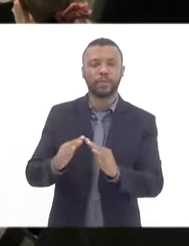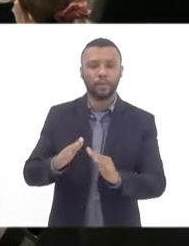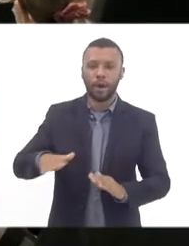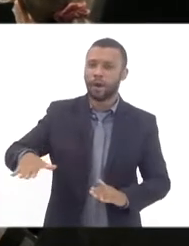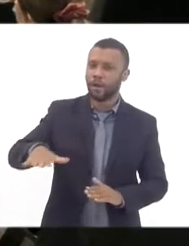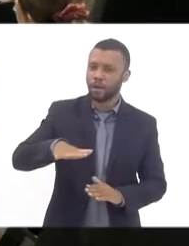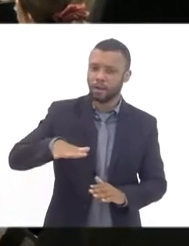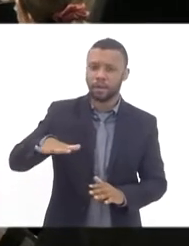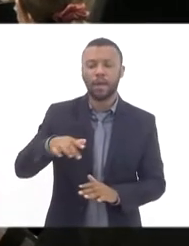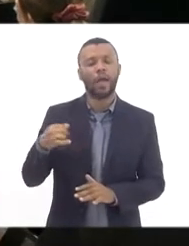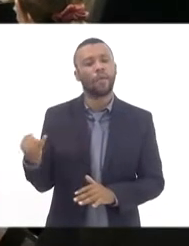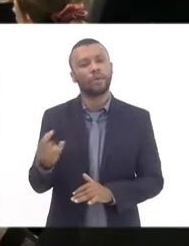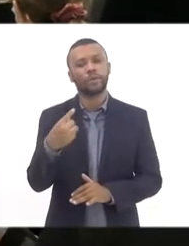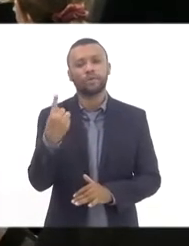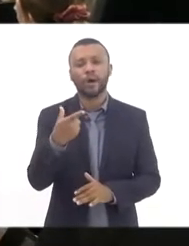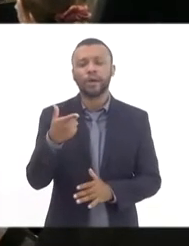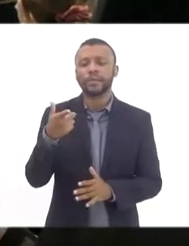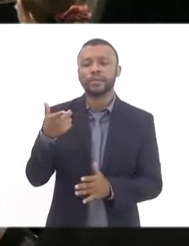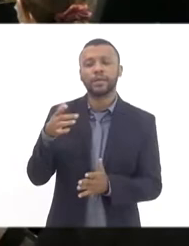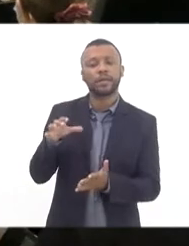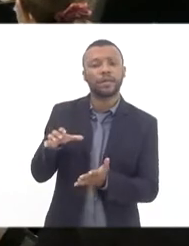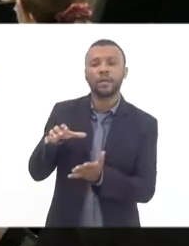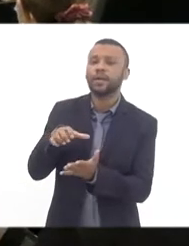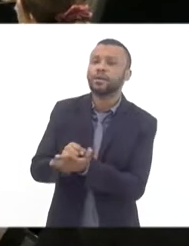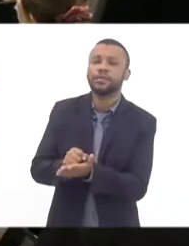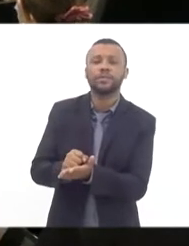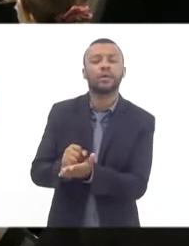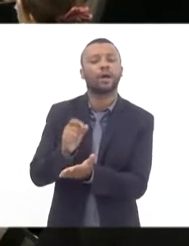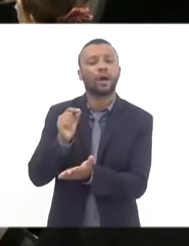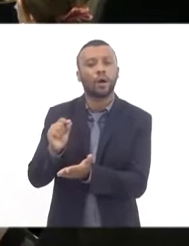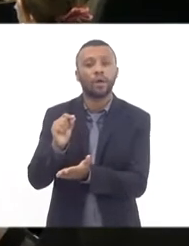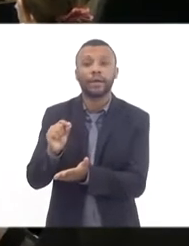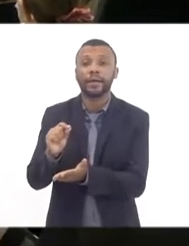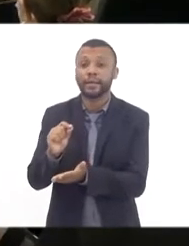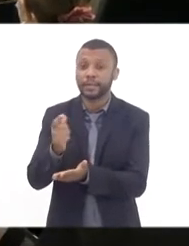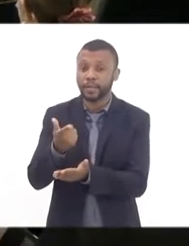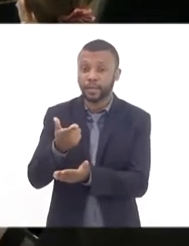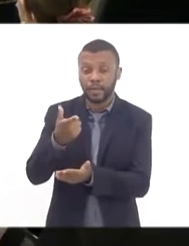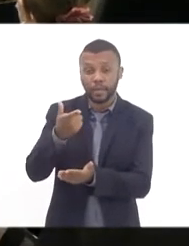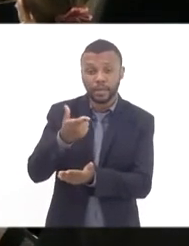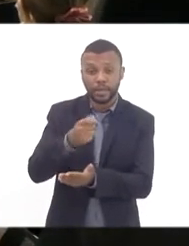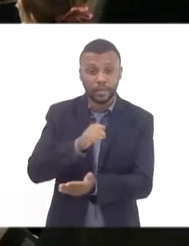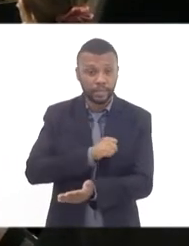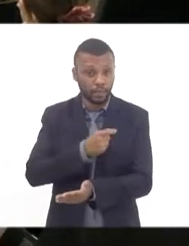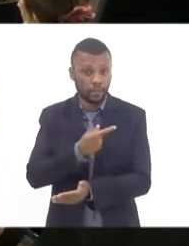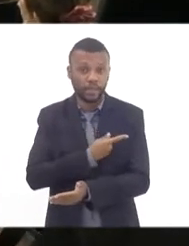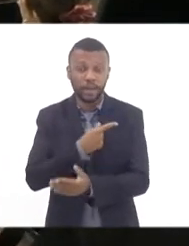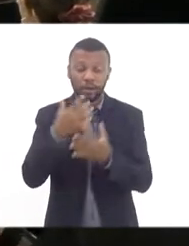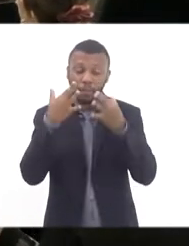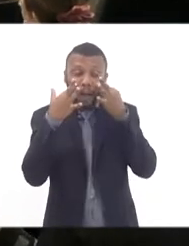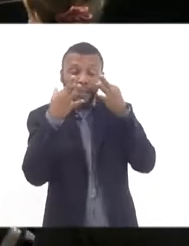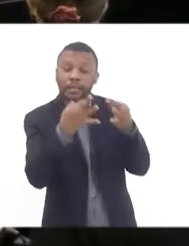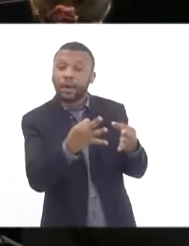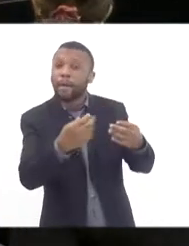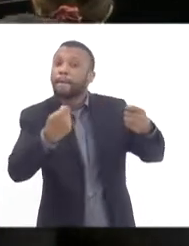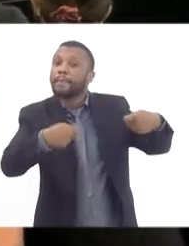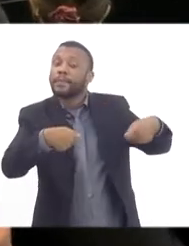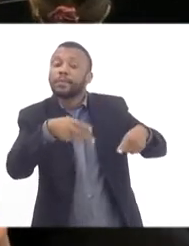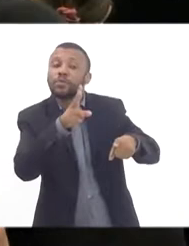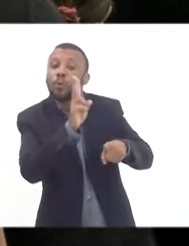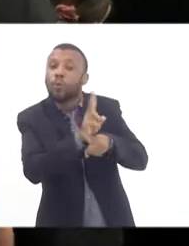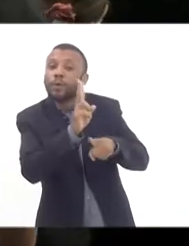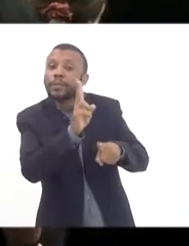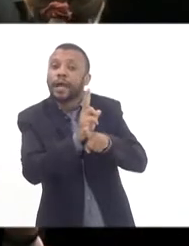É importante a gente registrar que a cidade de São Gonçalo carece de uma atenção, de um cuidado e de um